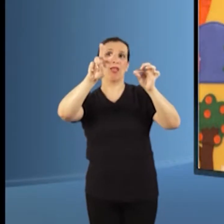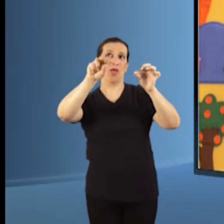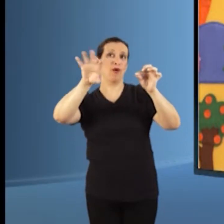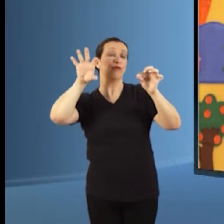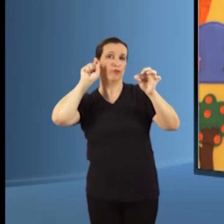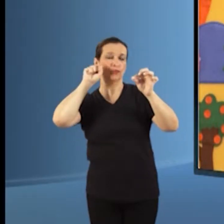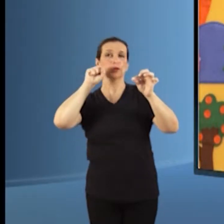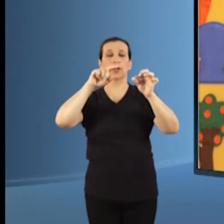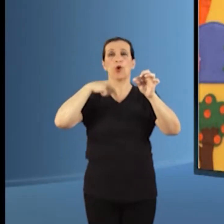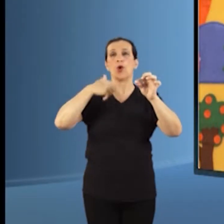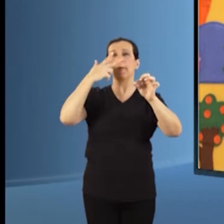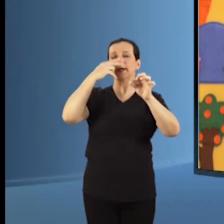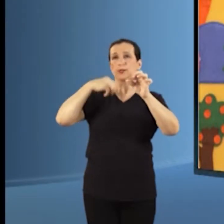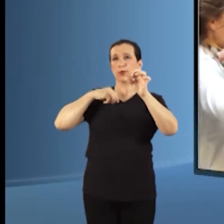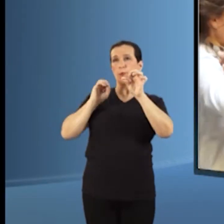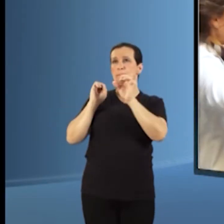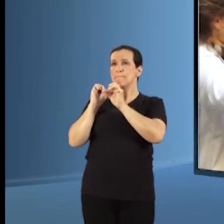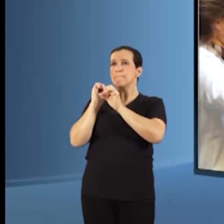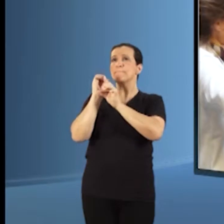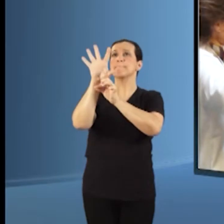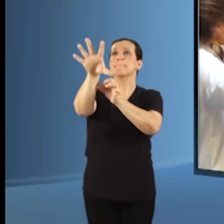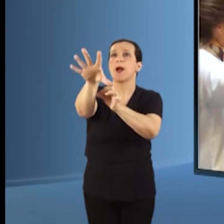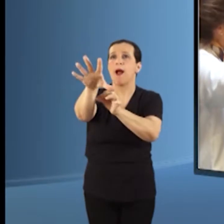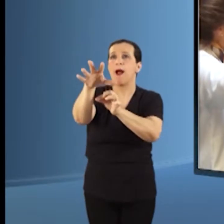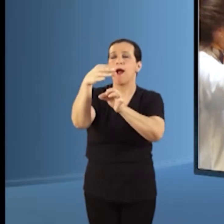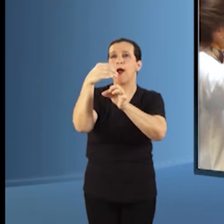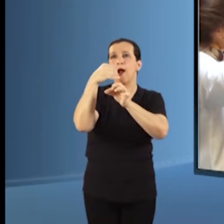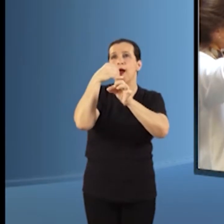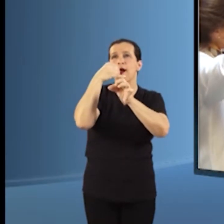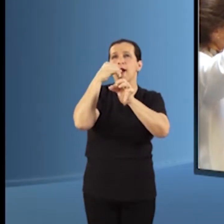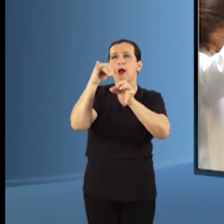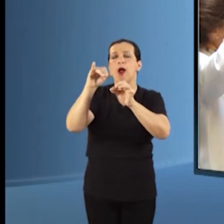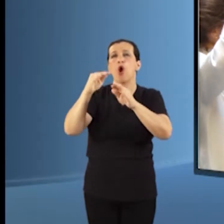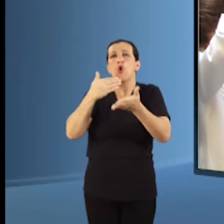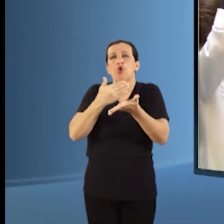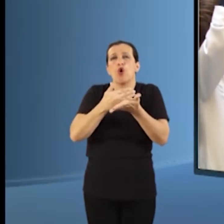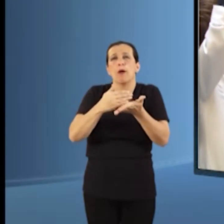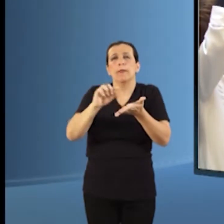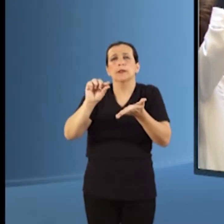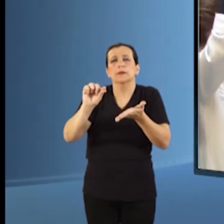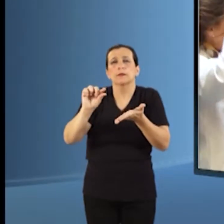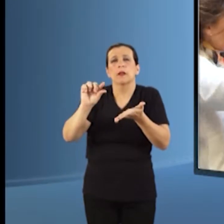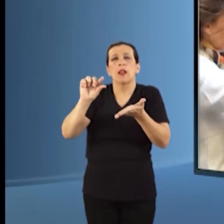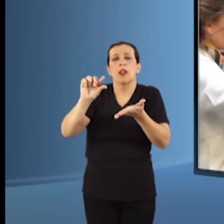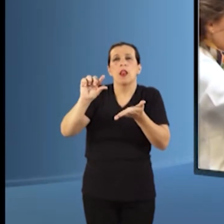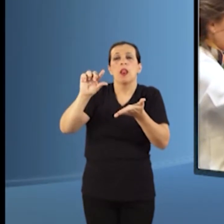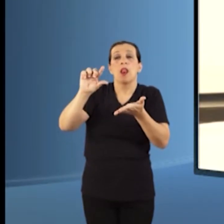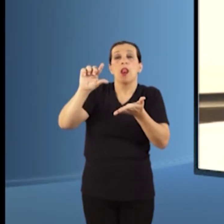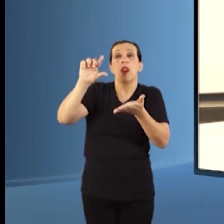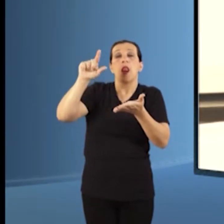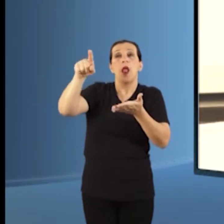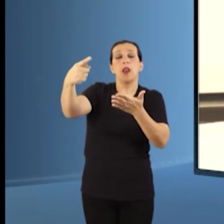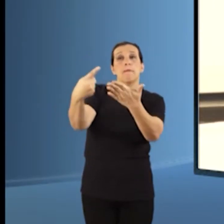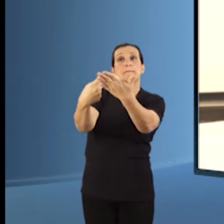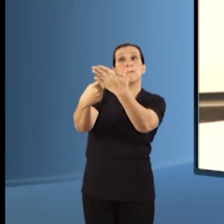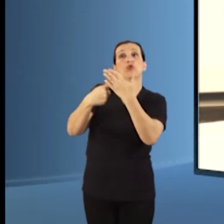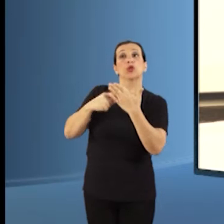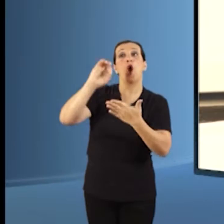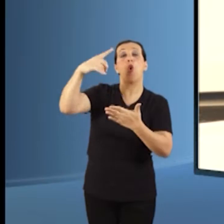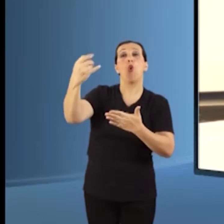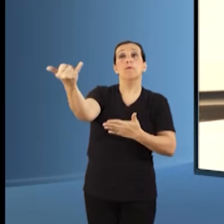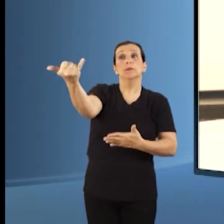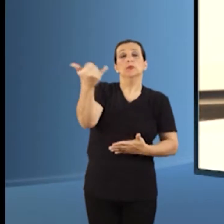eu vou mandar uma corrente, essa corrente eu começo bem baixinho, vou aumentando até ele mostrar ou